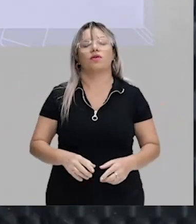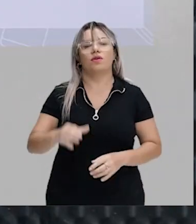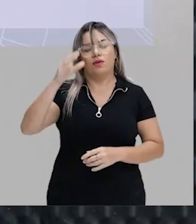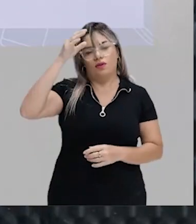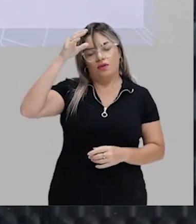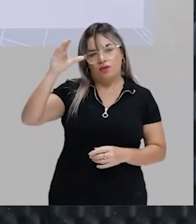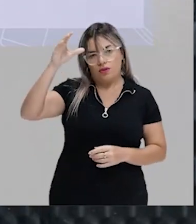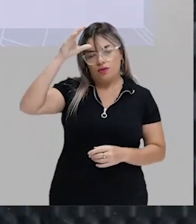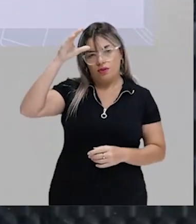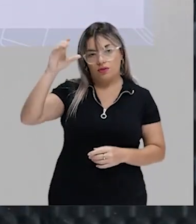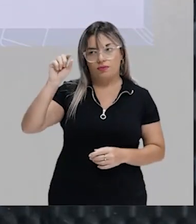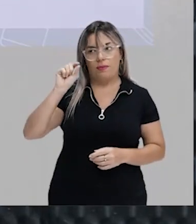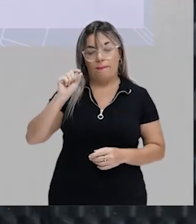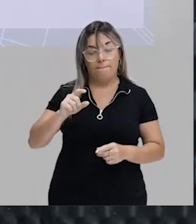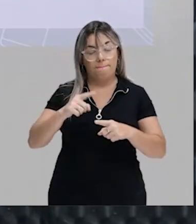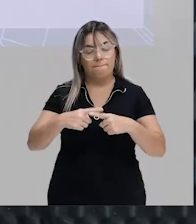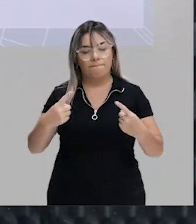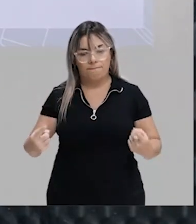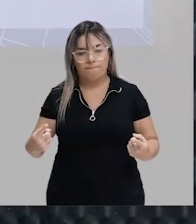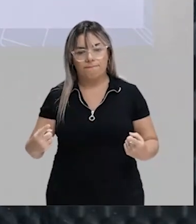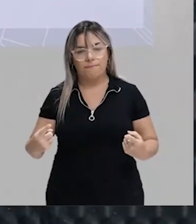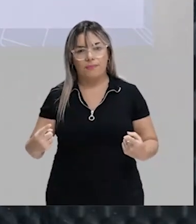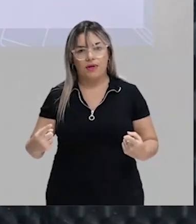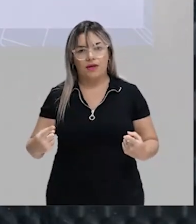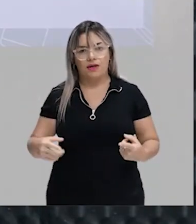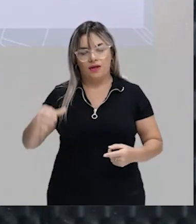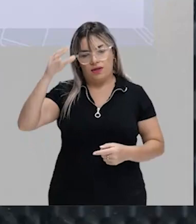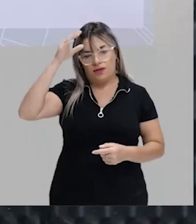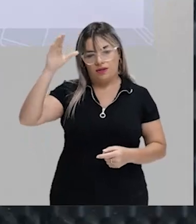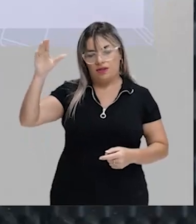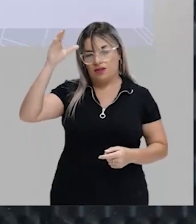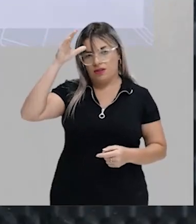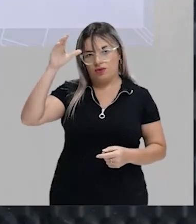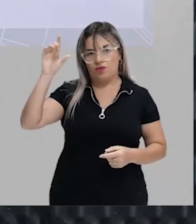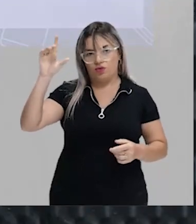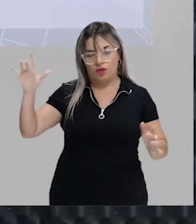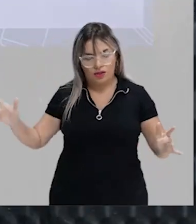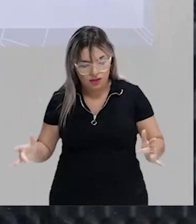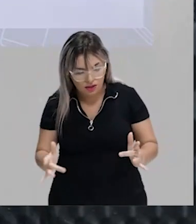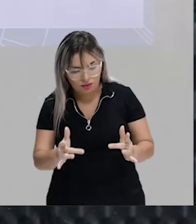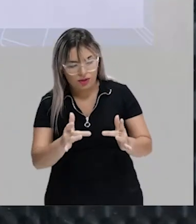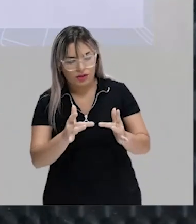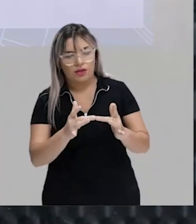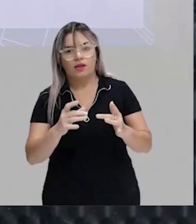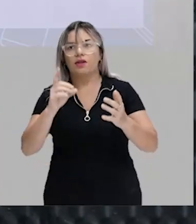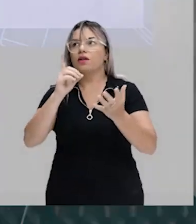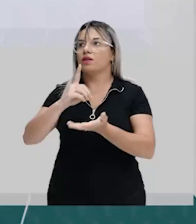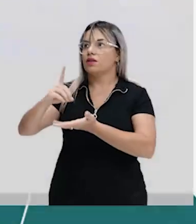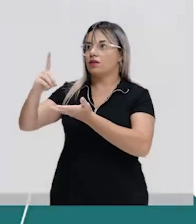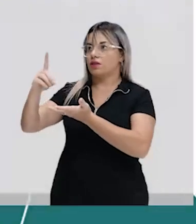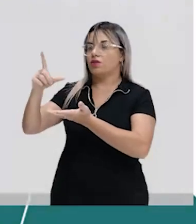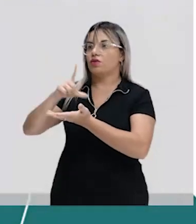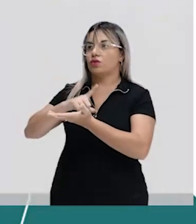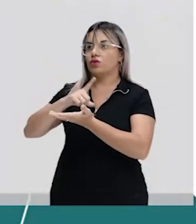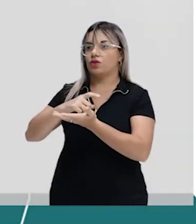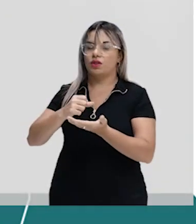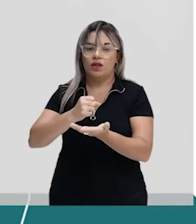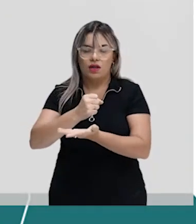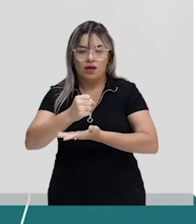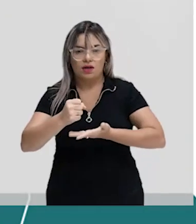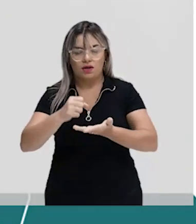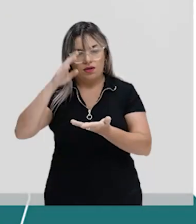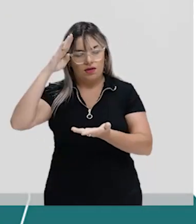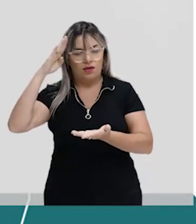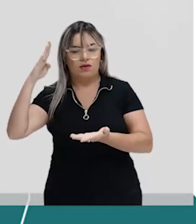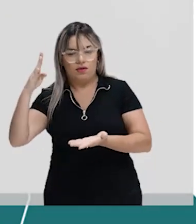cultura, Deus tem fundamento aí na arte, na literatura, na escultura, toda a manifestação de arte, tá bom? E a